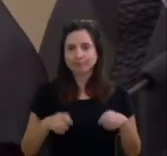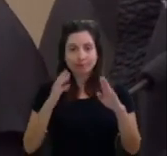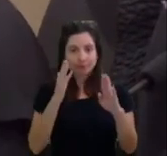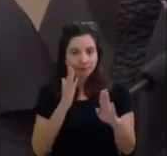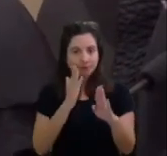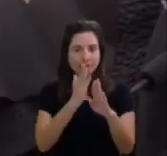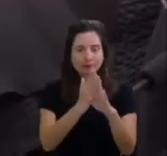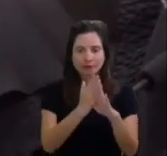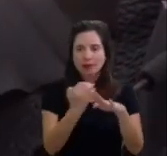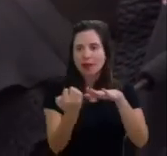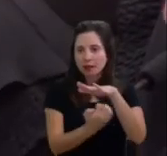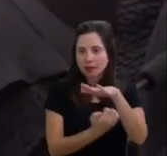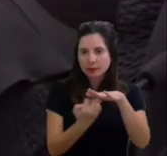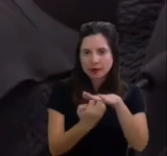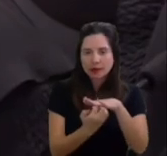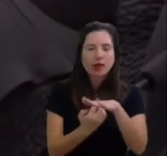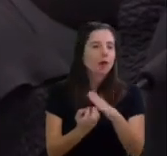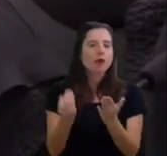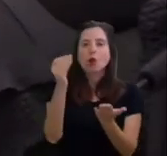então não foi imputada a despesa.